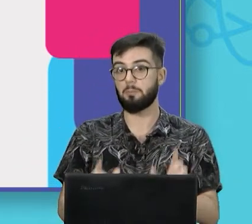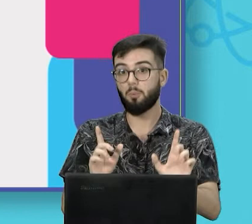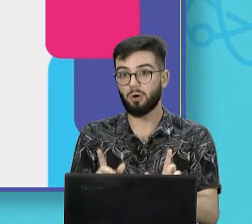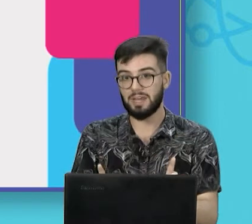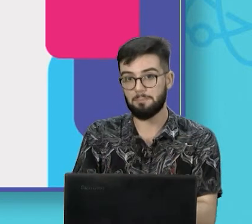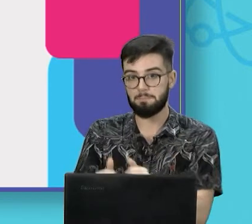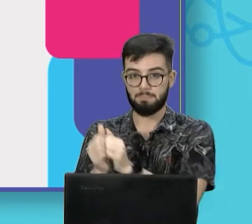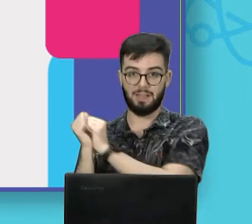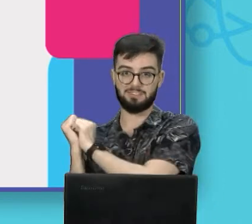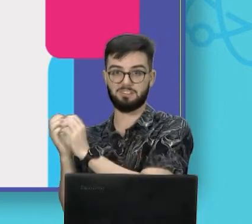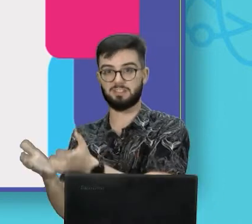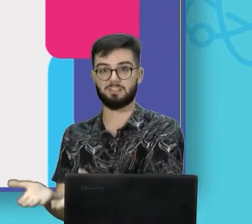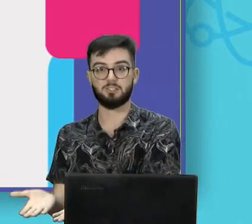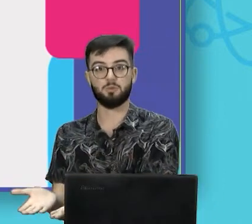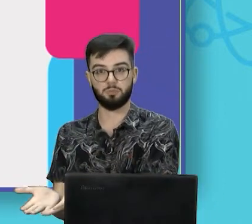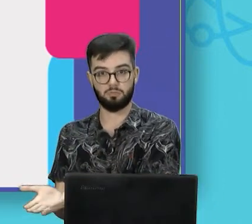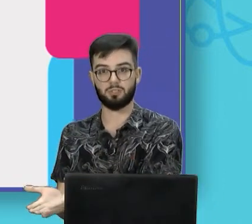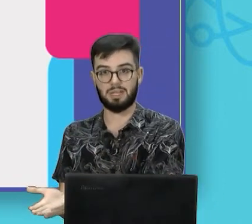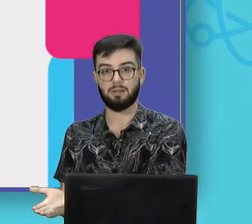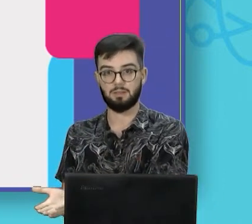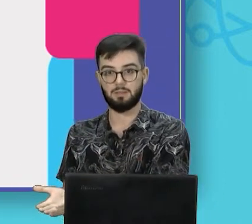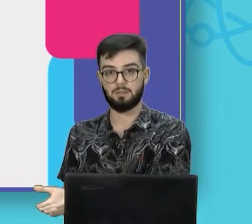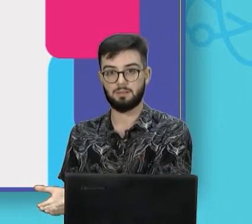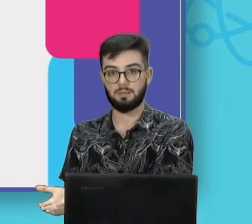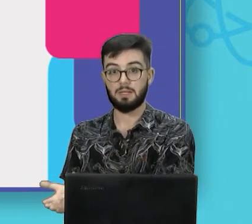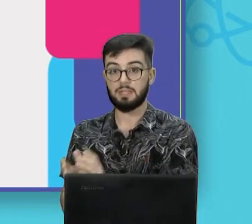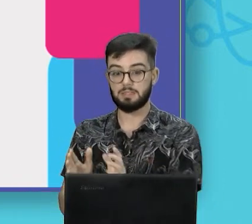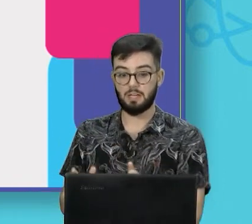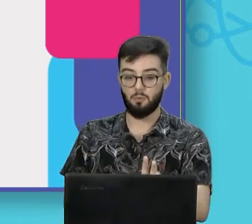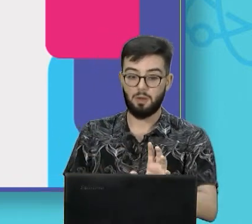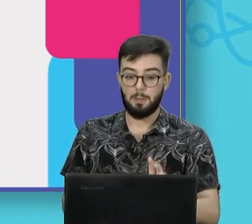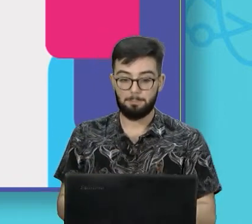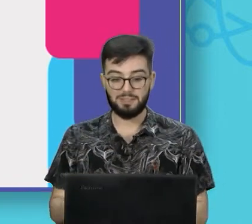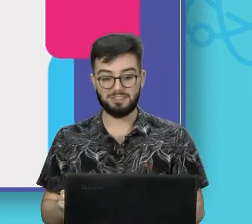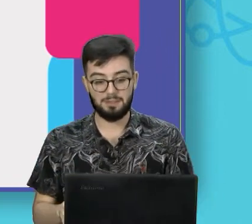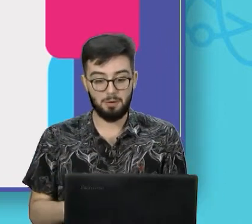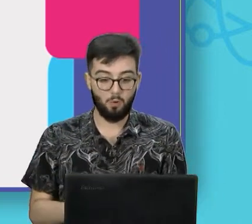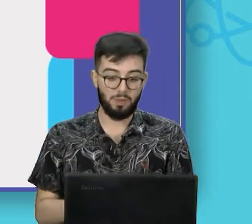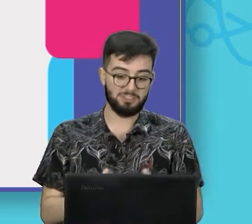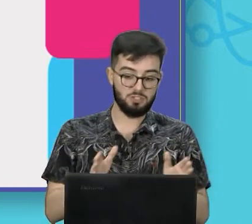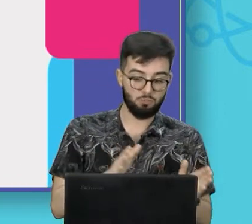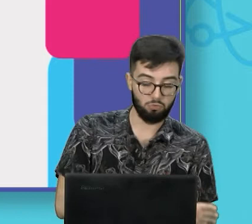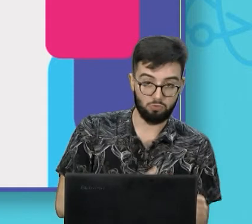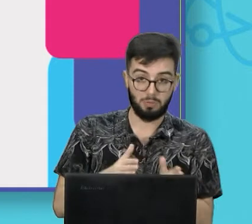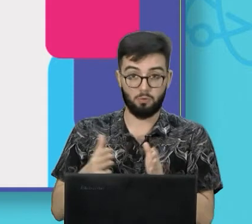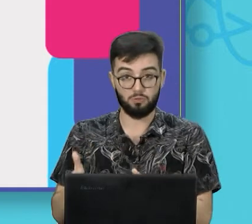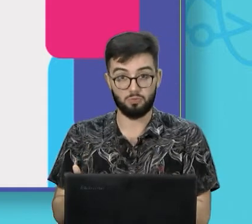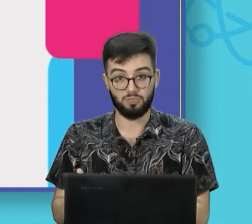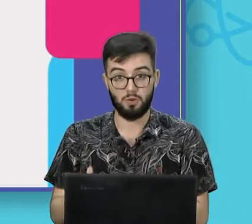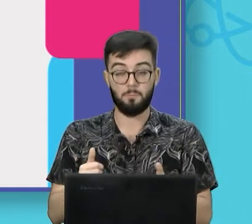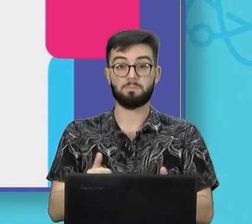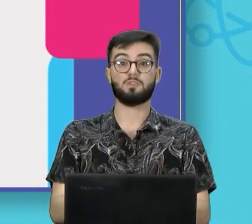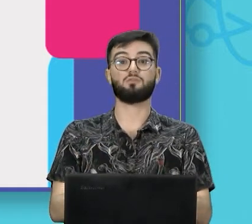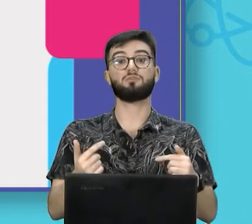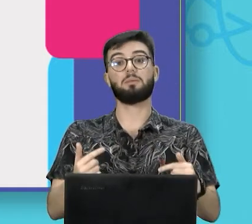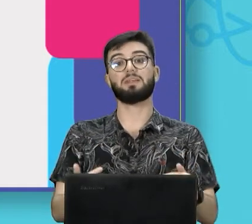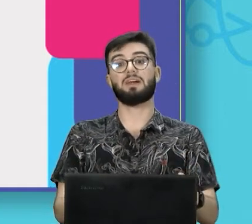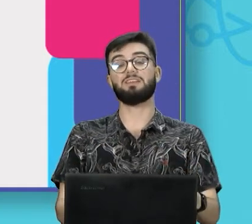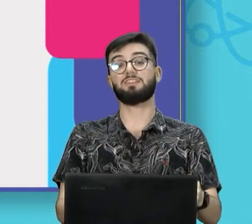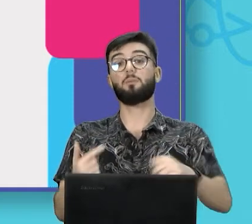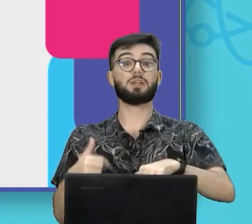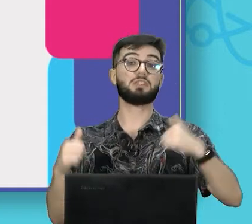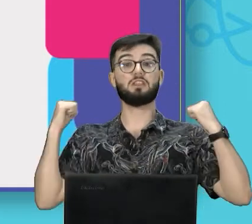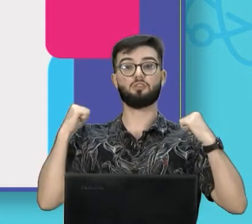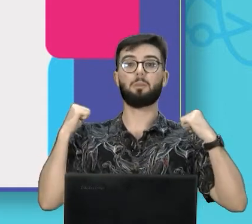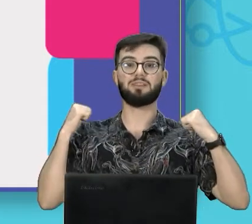dessa discussão viva porque assim anos atrás eu queria voltar então perceba começa as discussões sobre a Constituição são